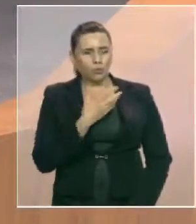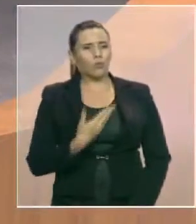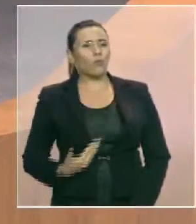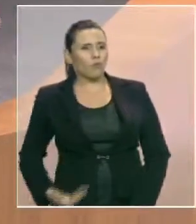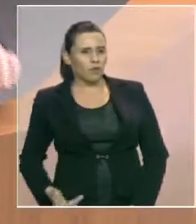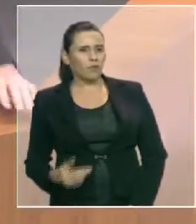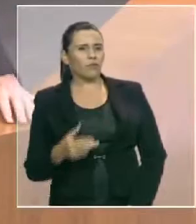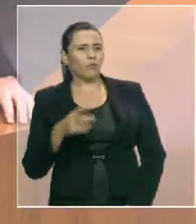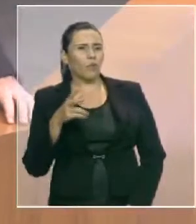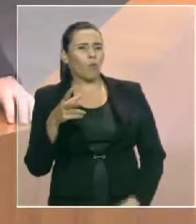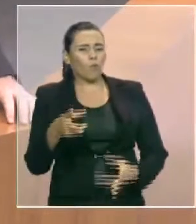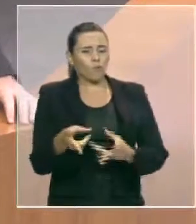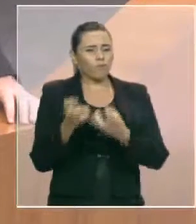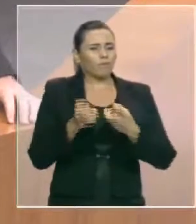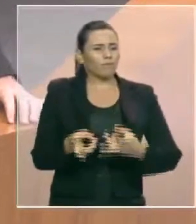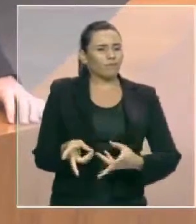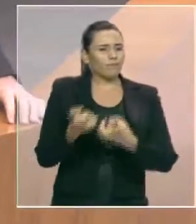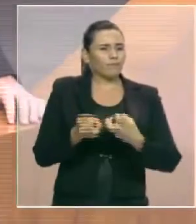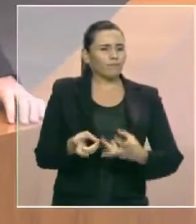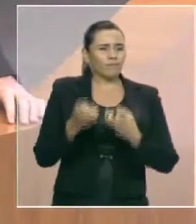para levantar esse montante?